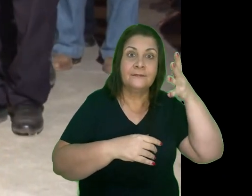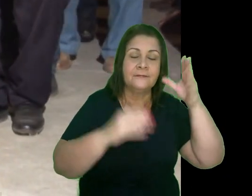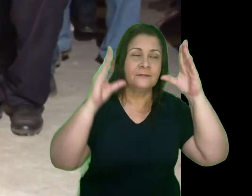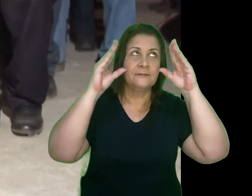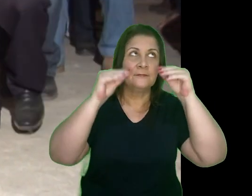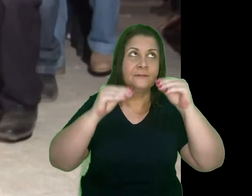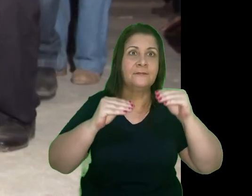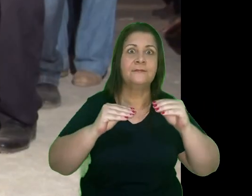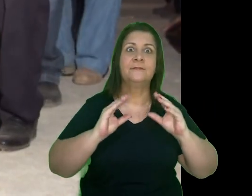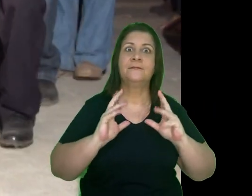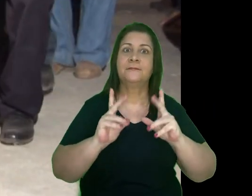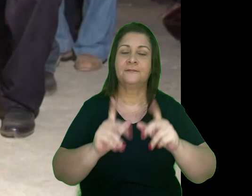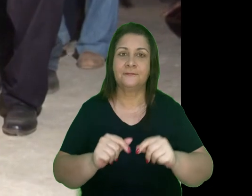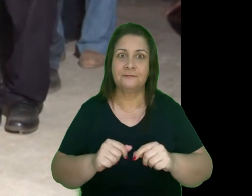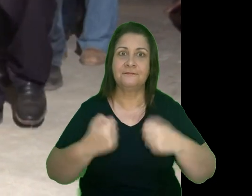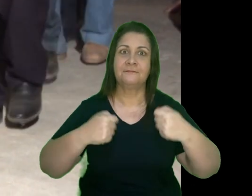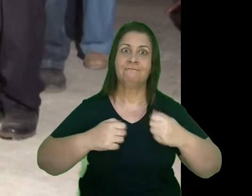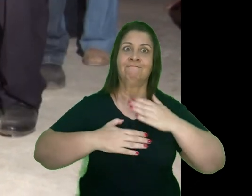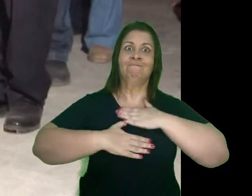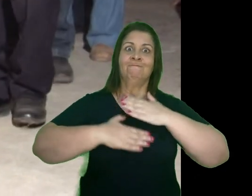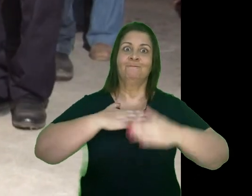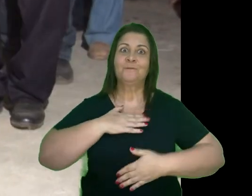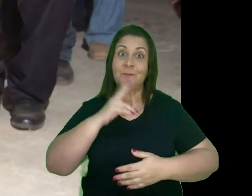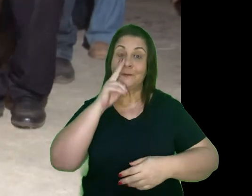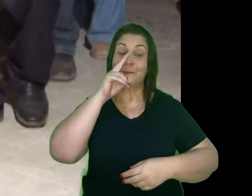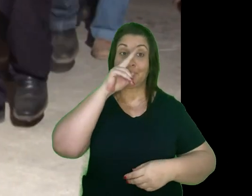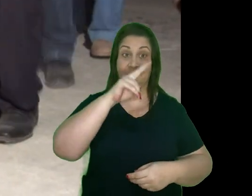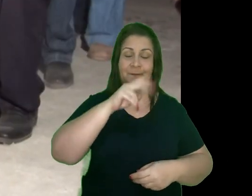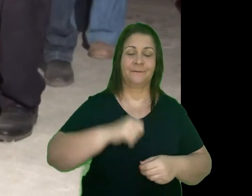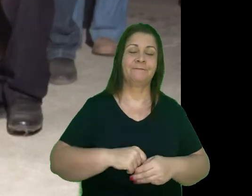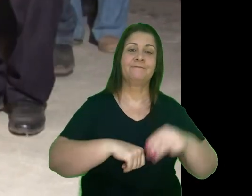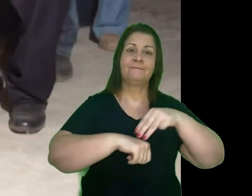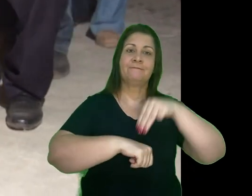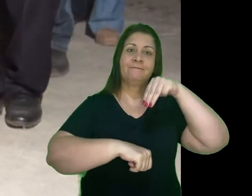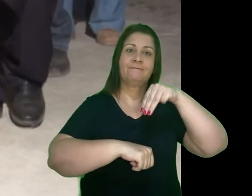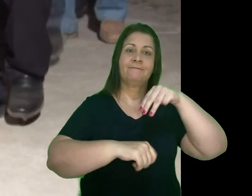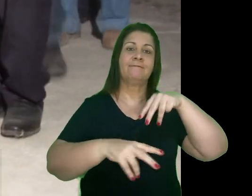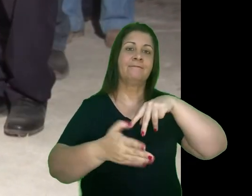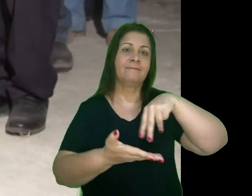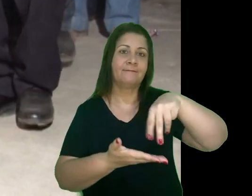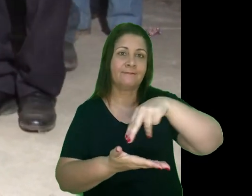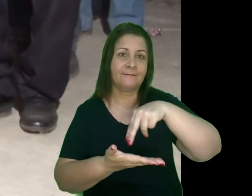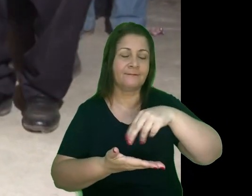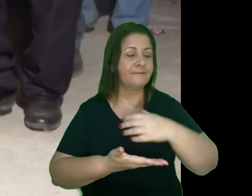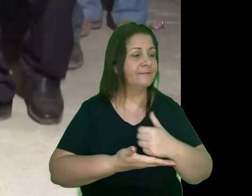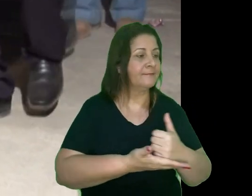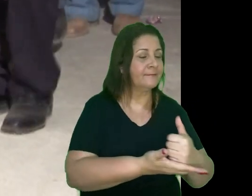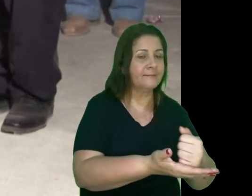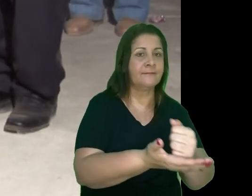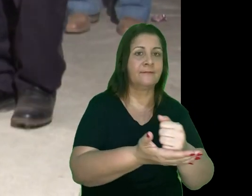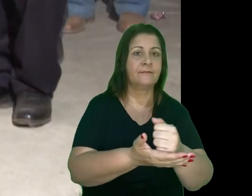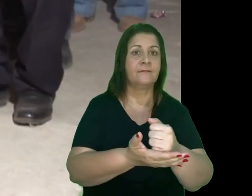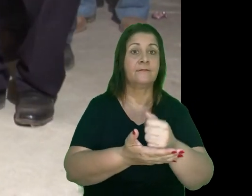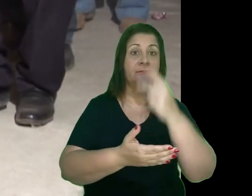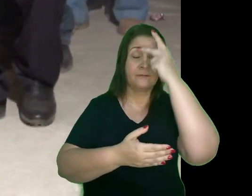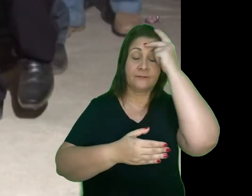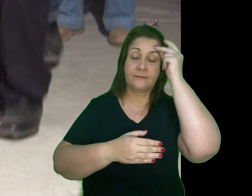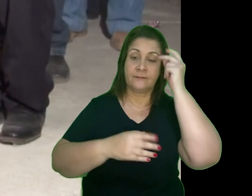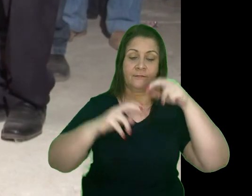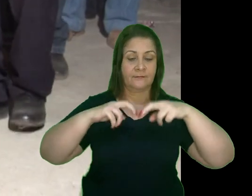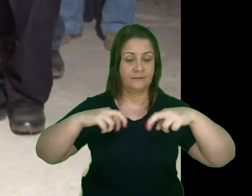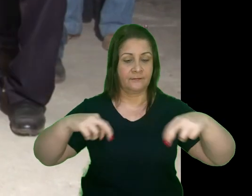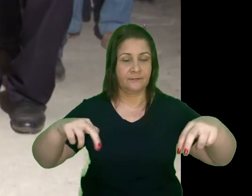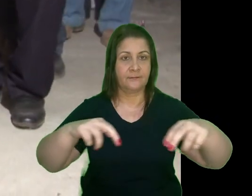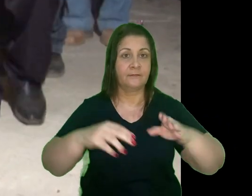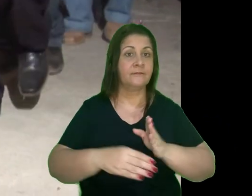a noite toda, exigindo resistência física dos participantes. O mestre da dança guia os participantes para que